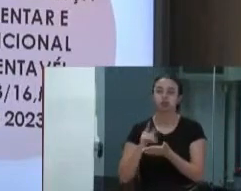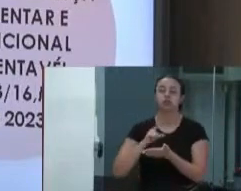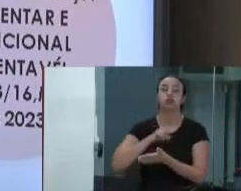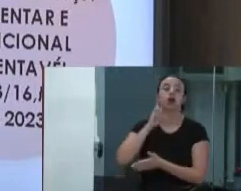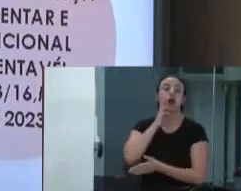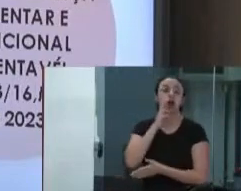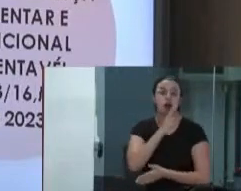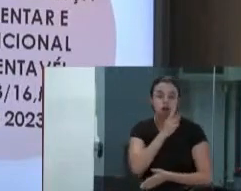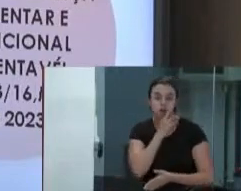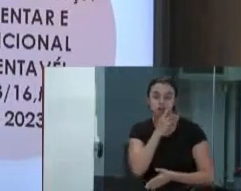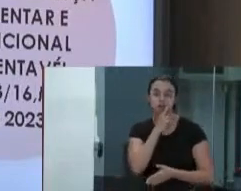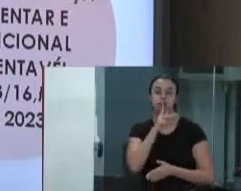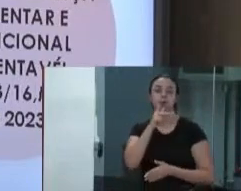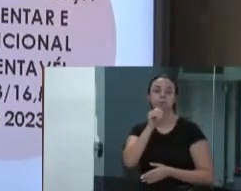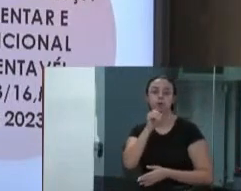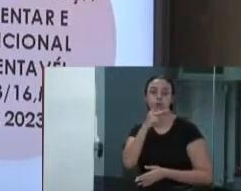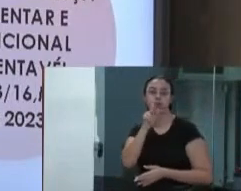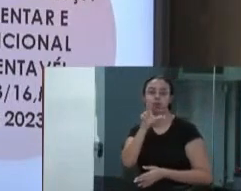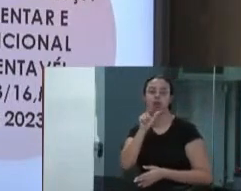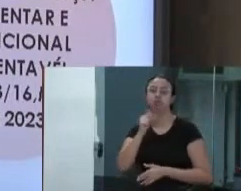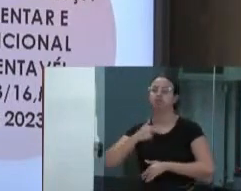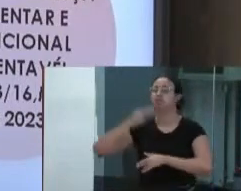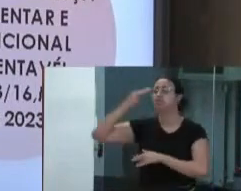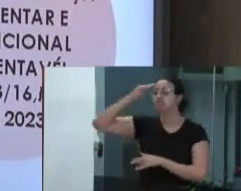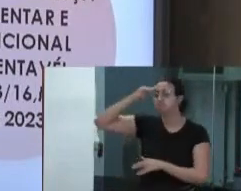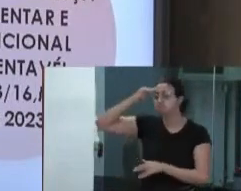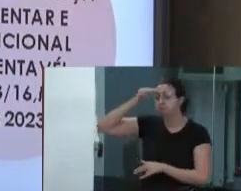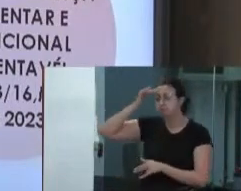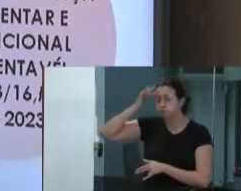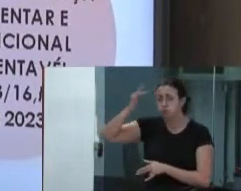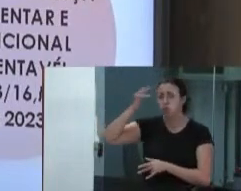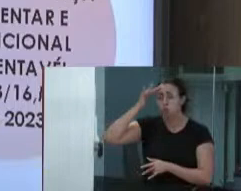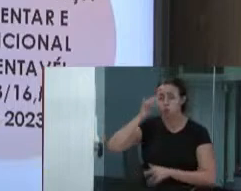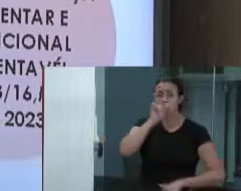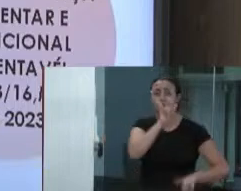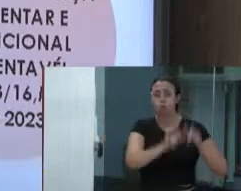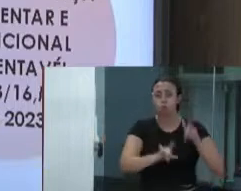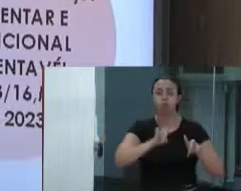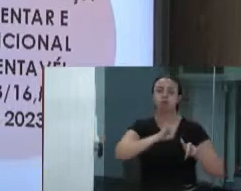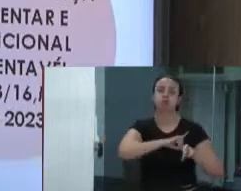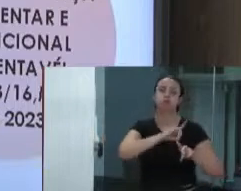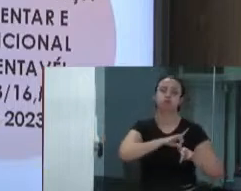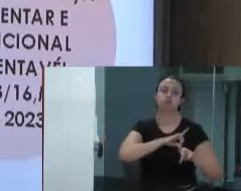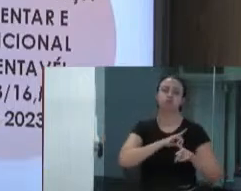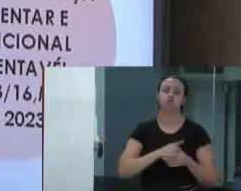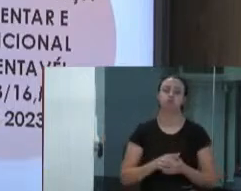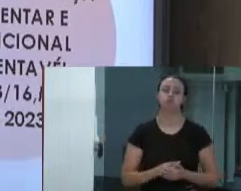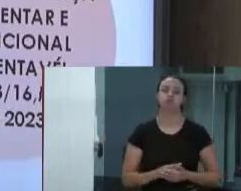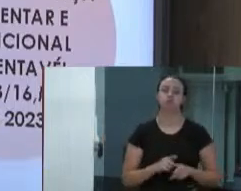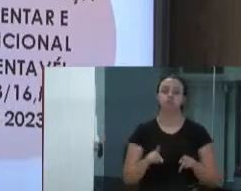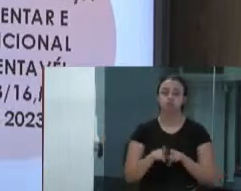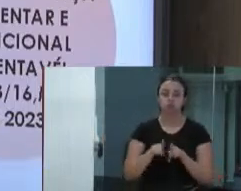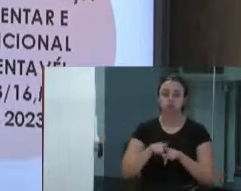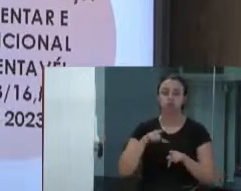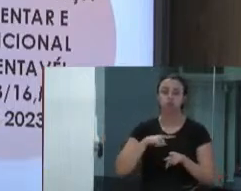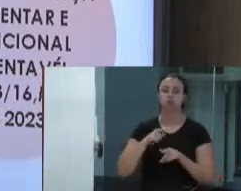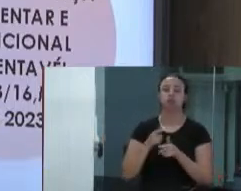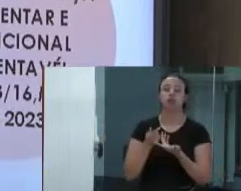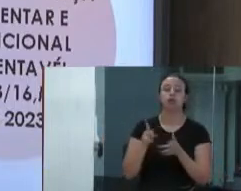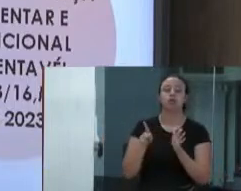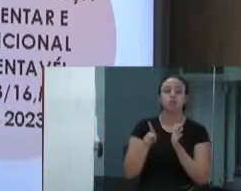restaurante popular, né, que é um grande sonho para os munícipes de Divinópolis, então essa retomada. A gente tem as implantações das